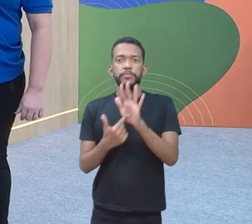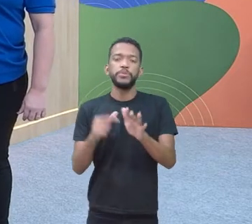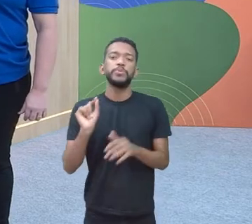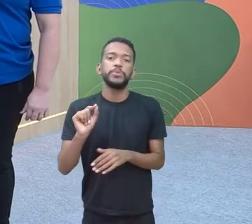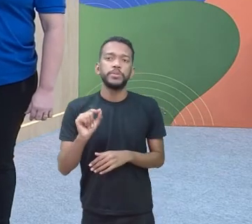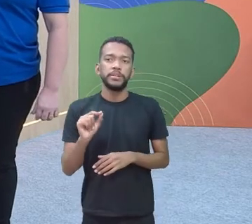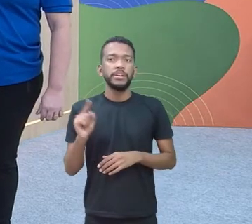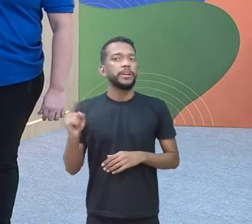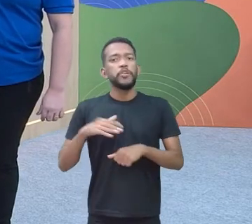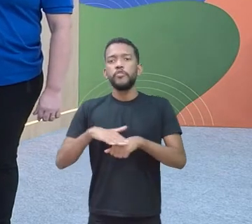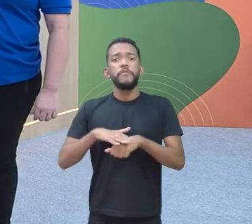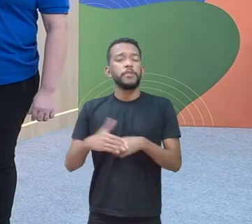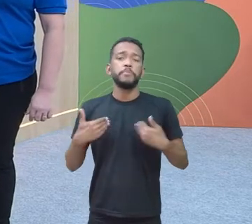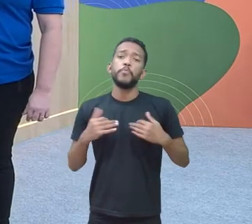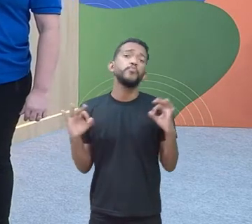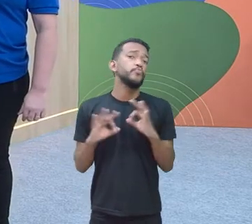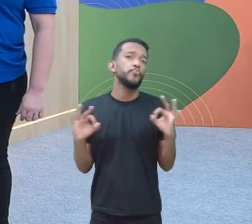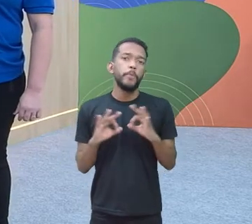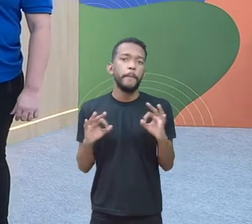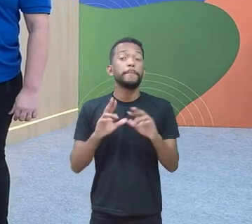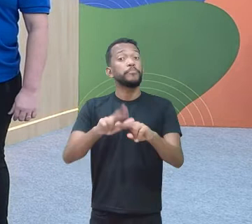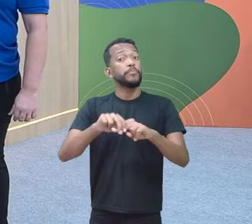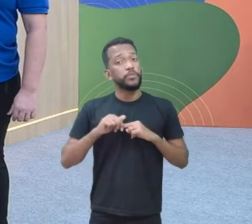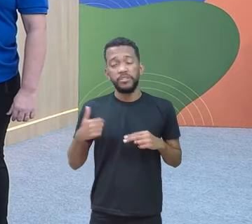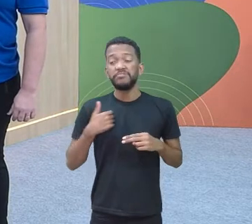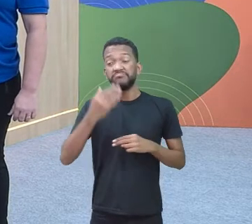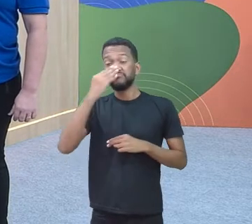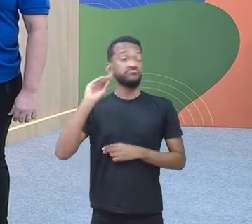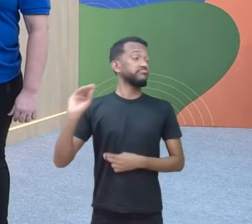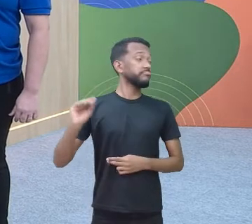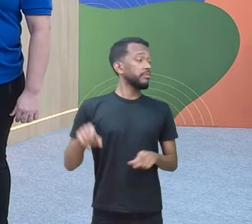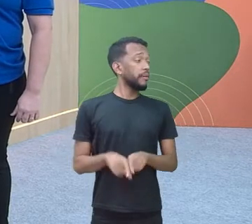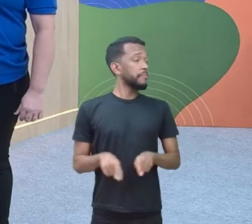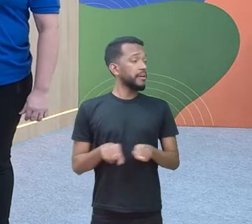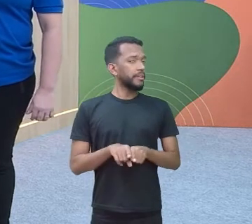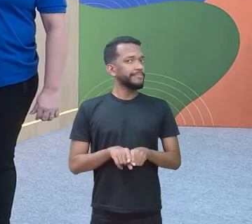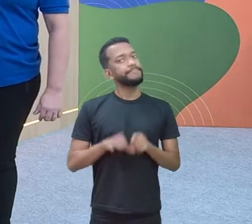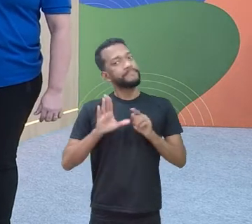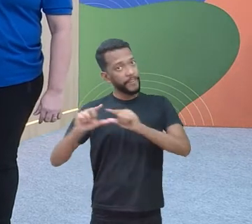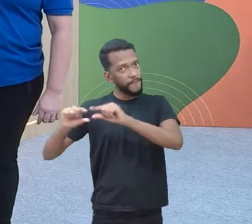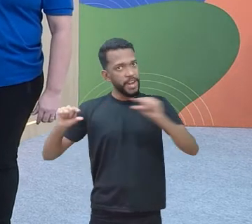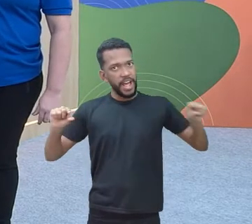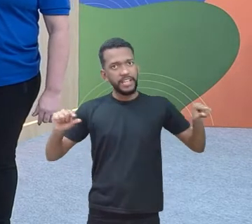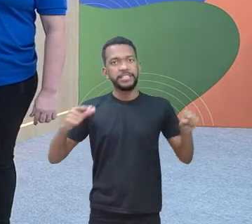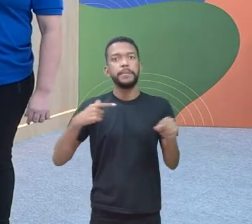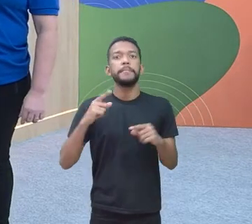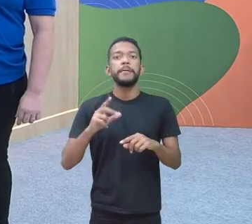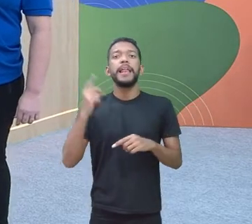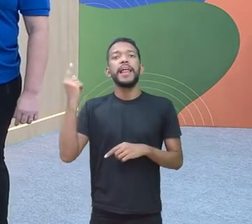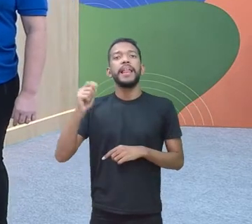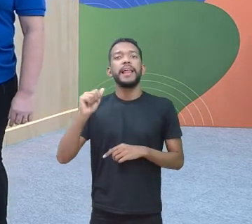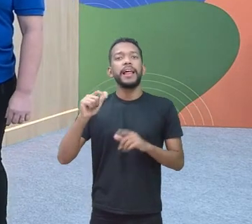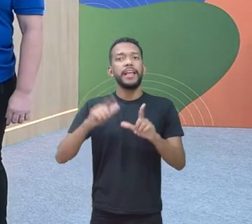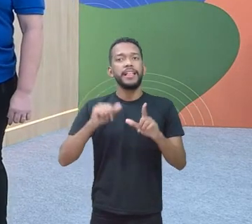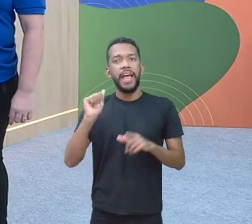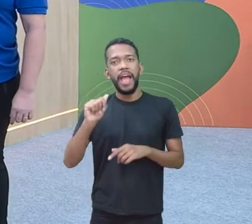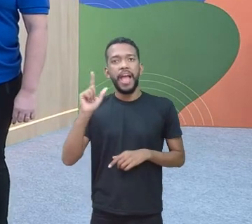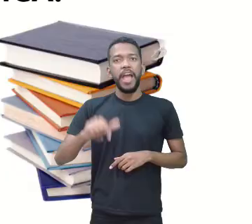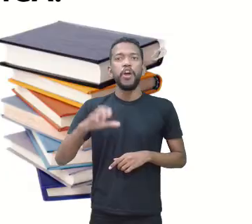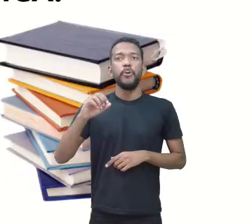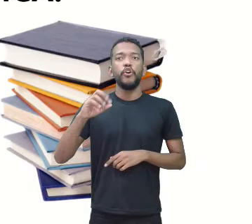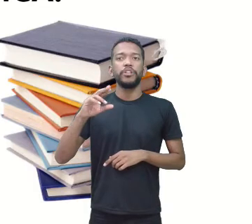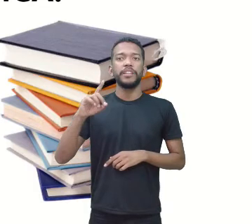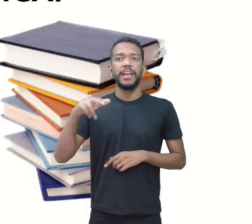não conversa mais comigo, portanto, vou ignorá-lo também. Então, nós temos na letra A, oração coordenada